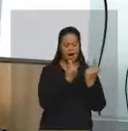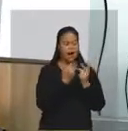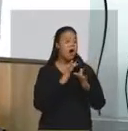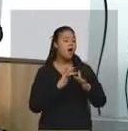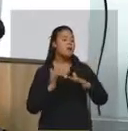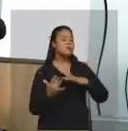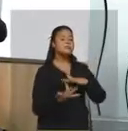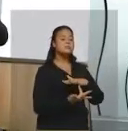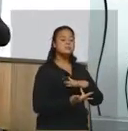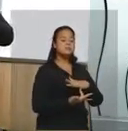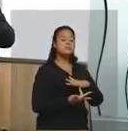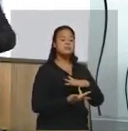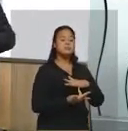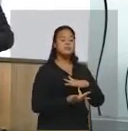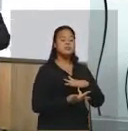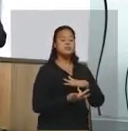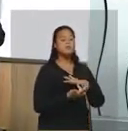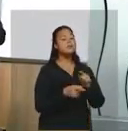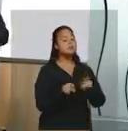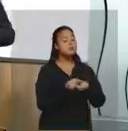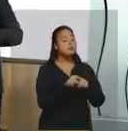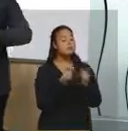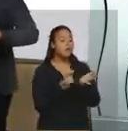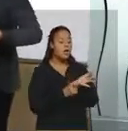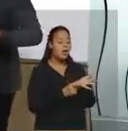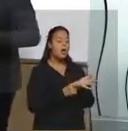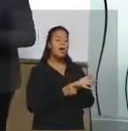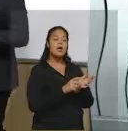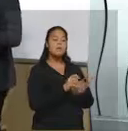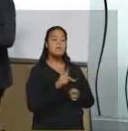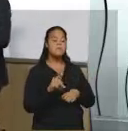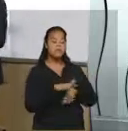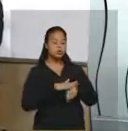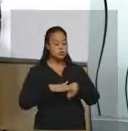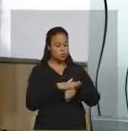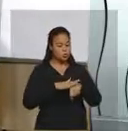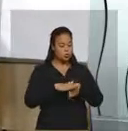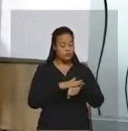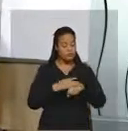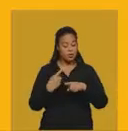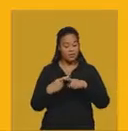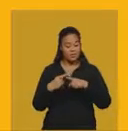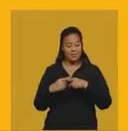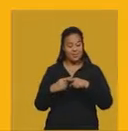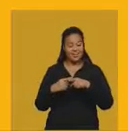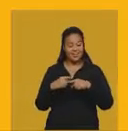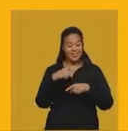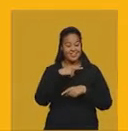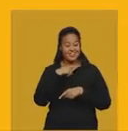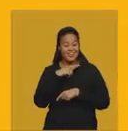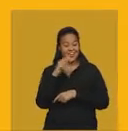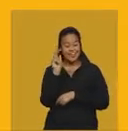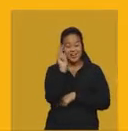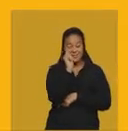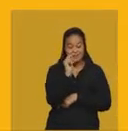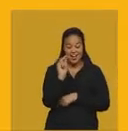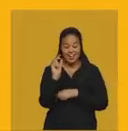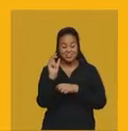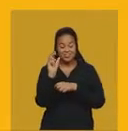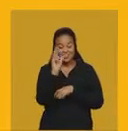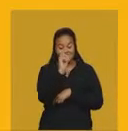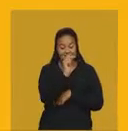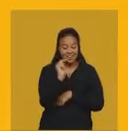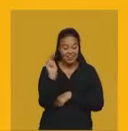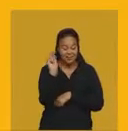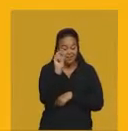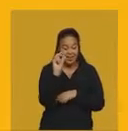sociais e em aplicativos de conversa? Principalmente por causa dos emojis. Nós temos então aqui a presença